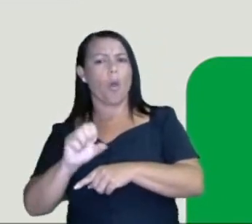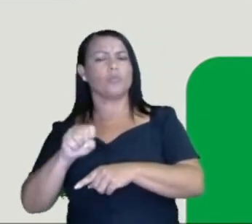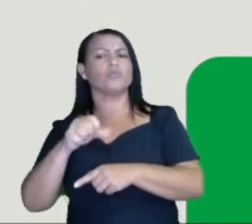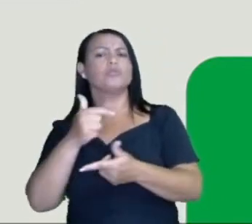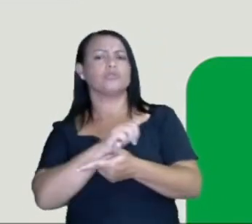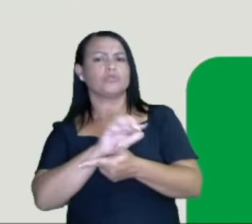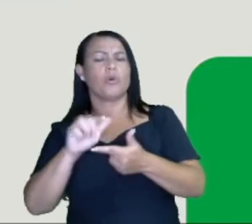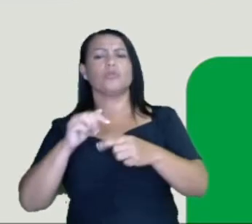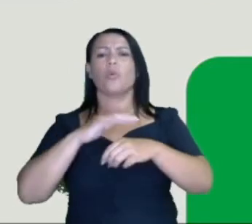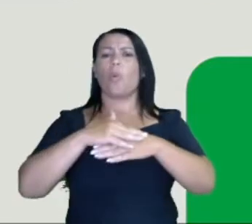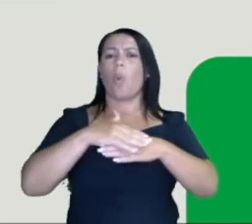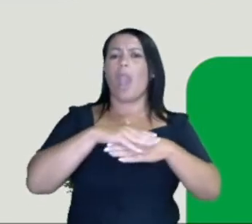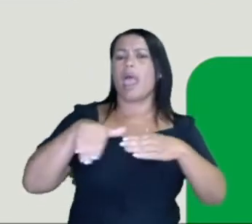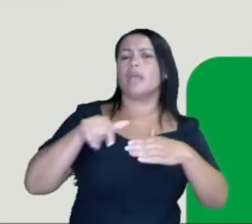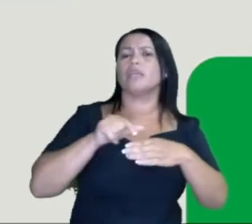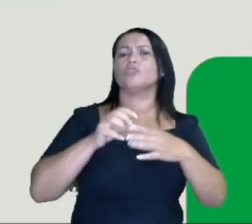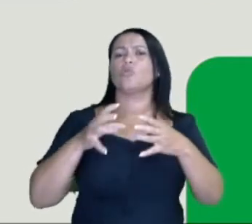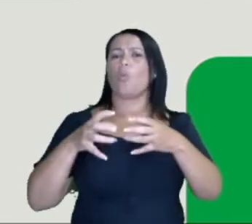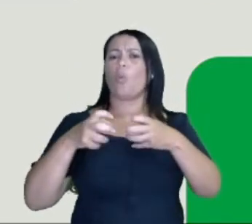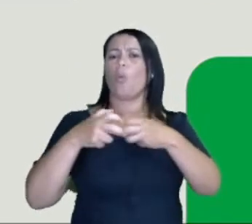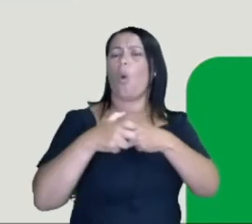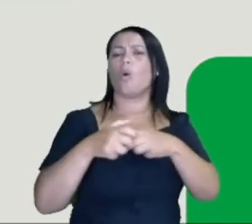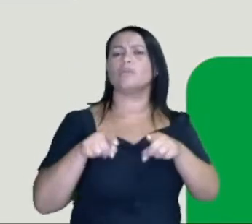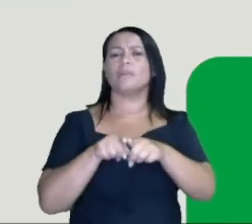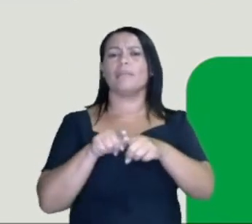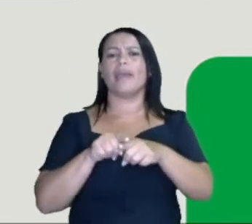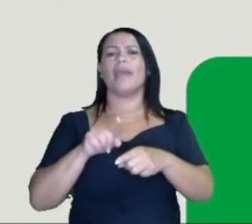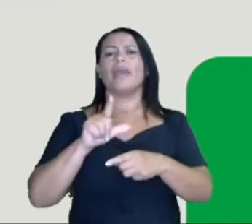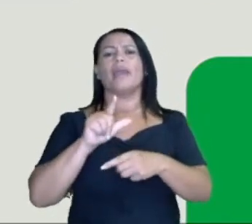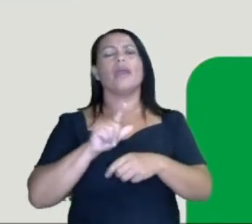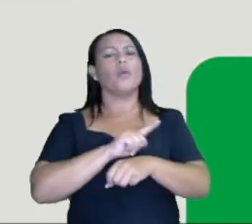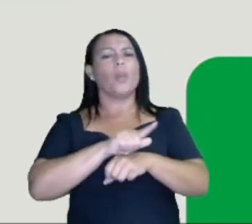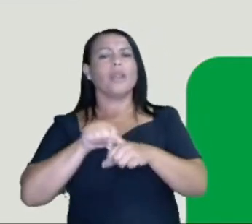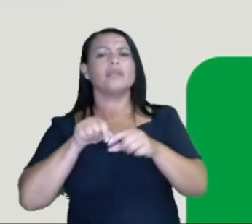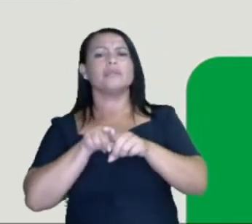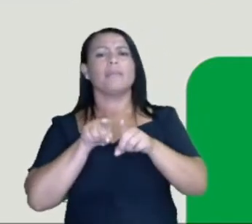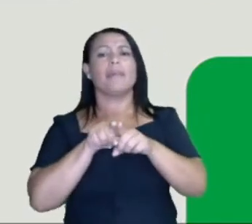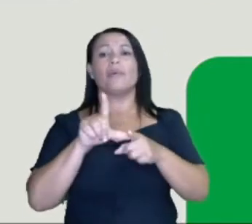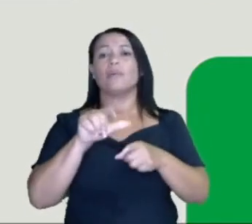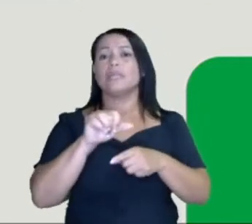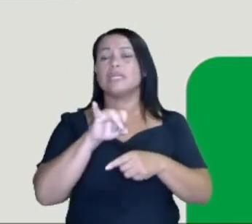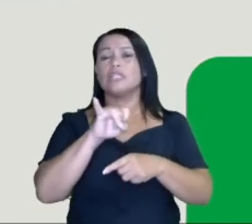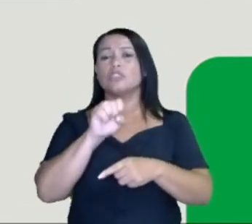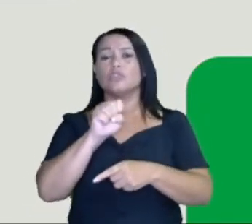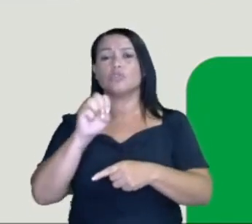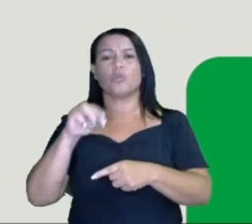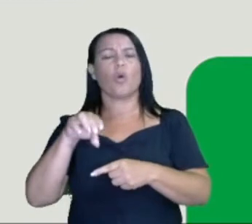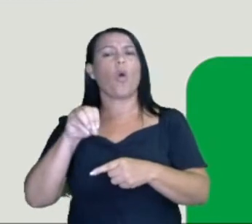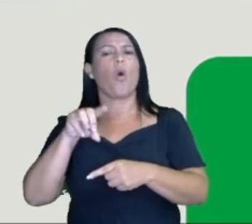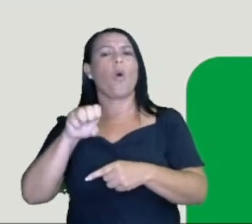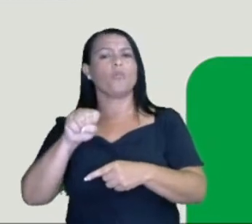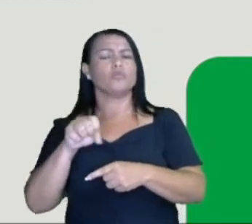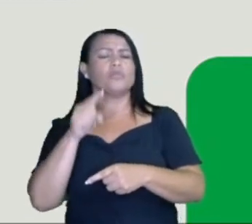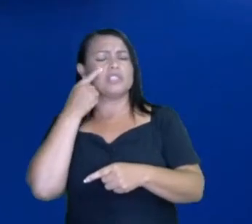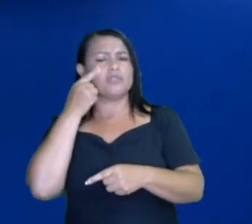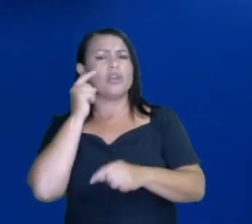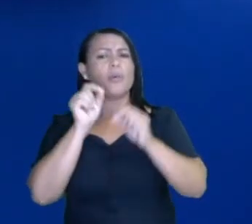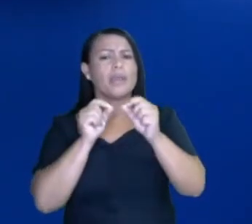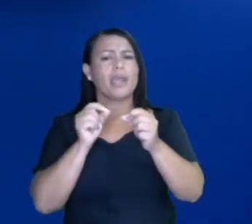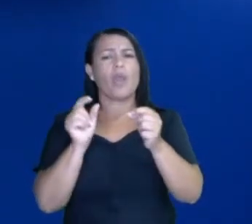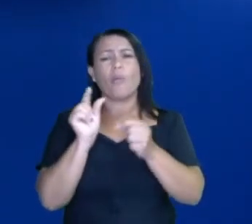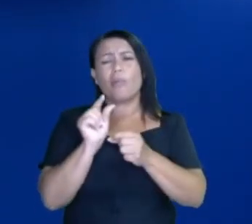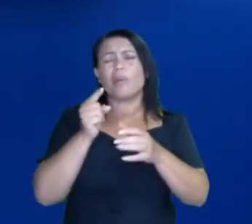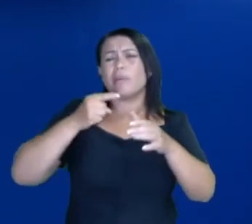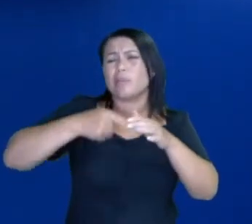rugoso e liso, complexo golgiense e lisossomos. São organelas que vocês verão um pouco mais aprofundado no